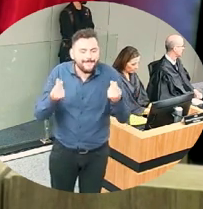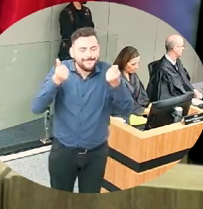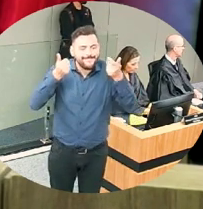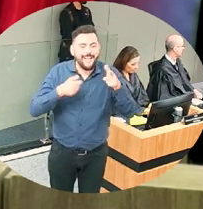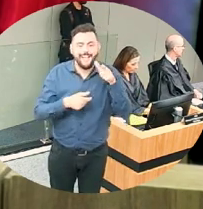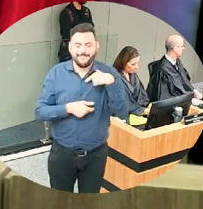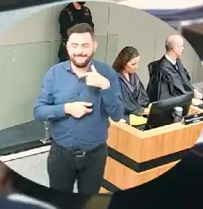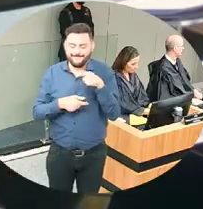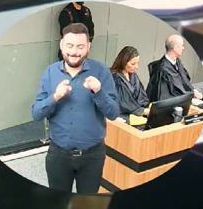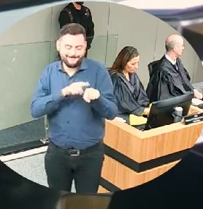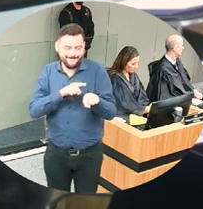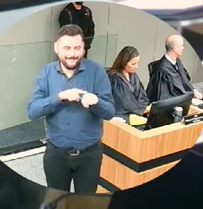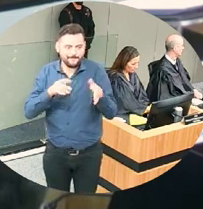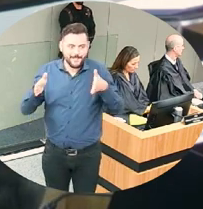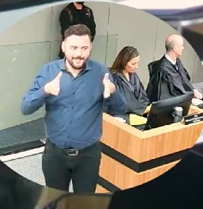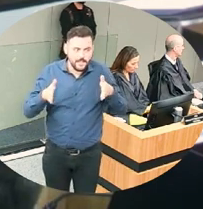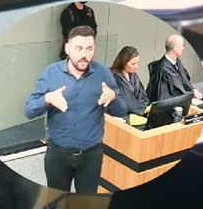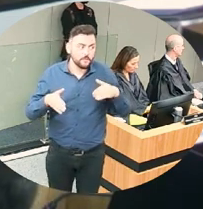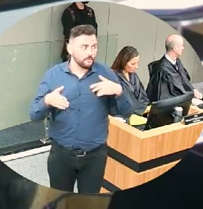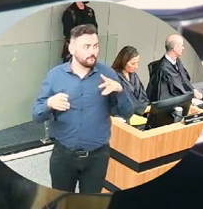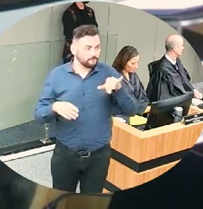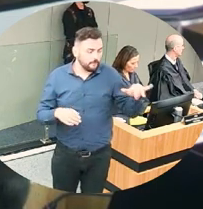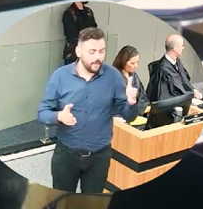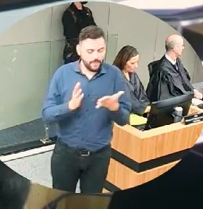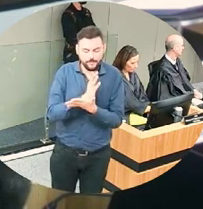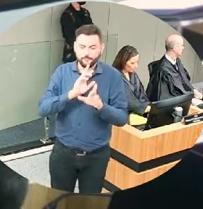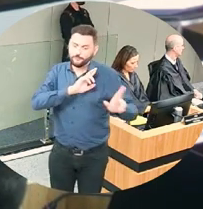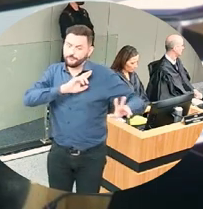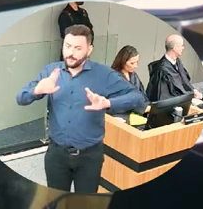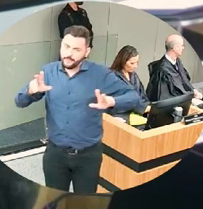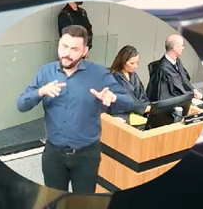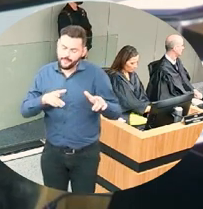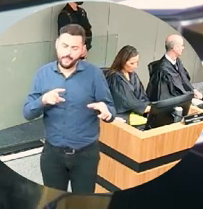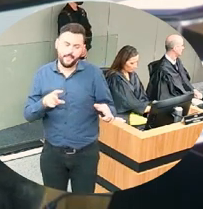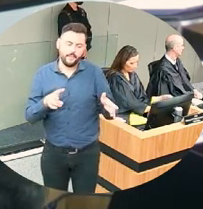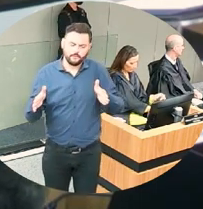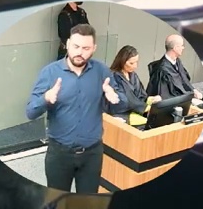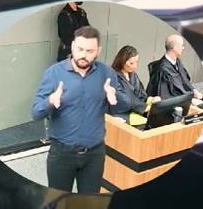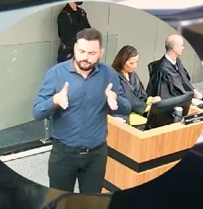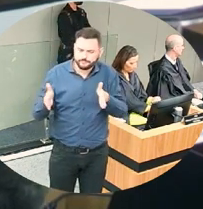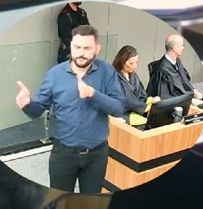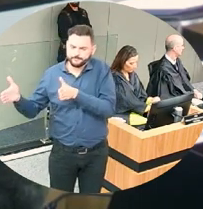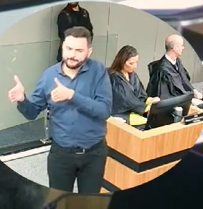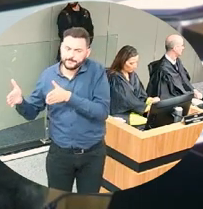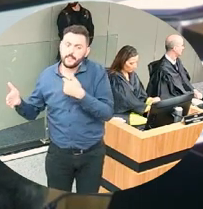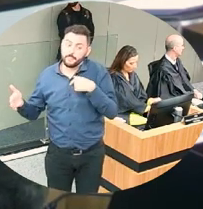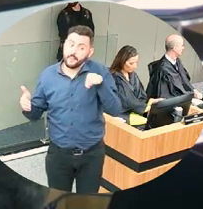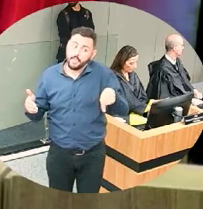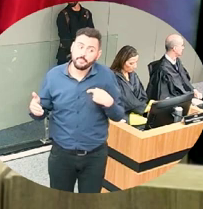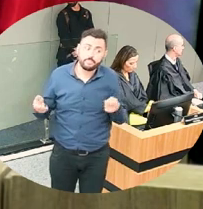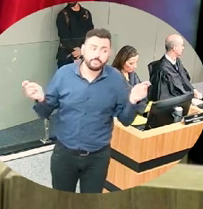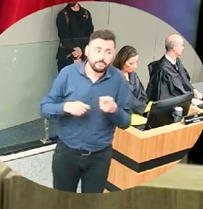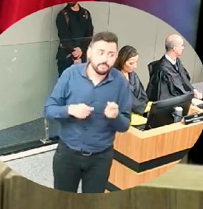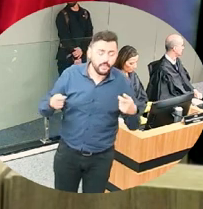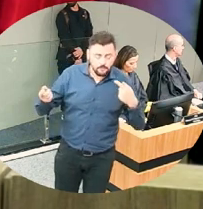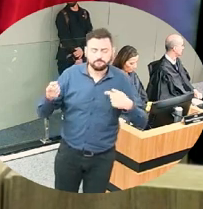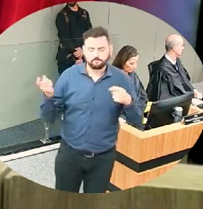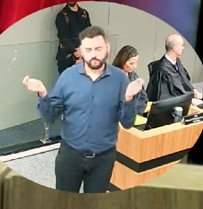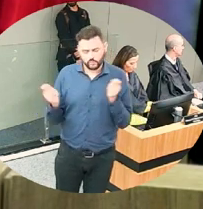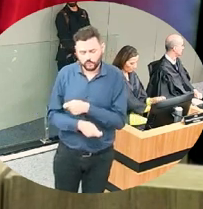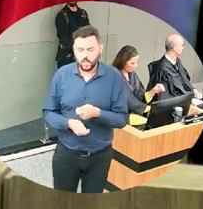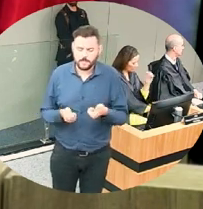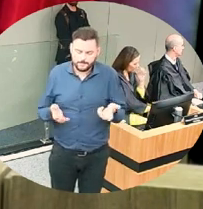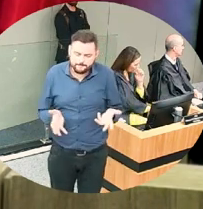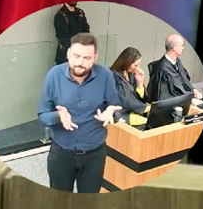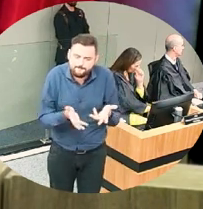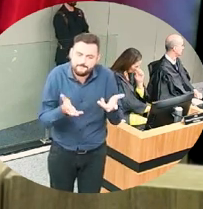necessárias nesse tempo que se inicie em virtude dos grandes desafios para aqueles que resolvem dar esta contribuição tão